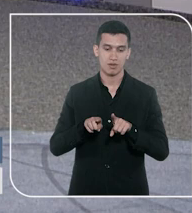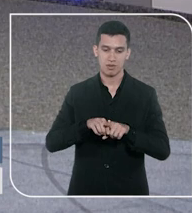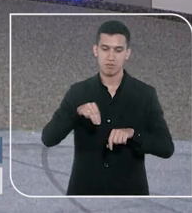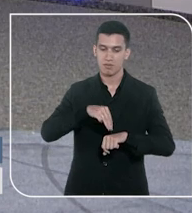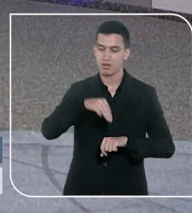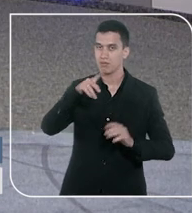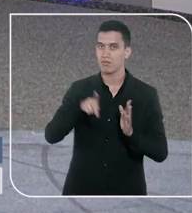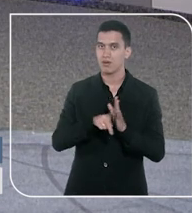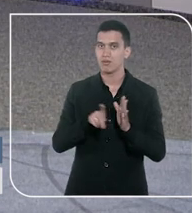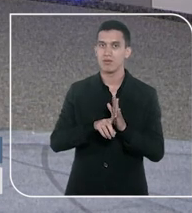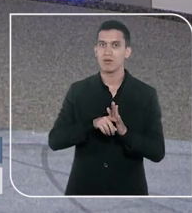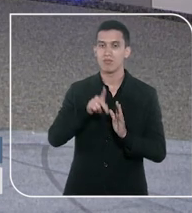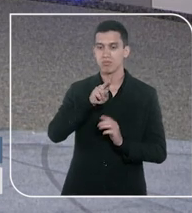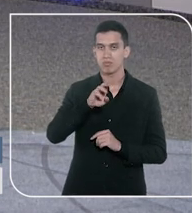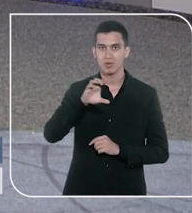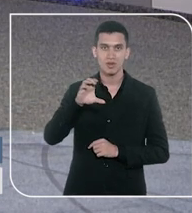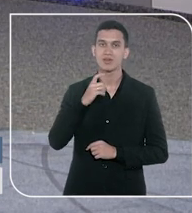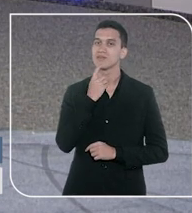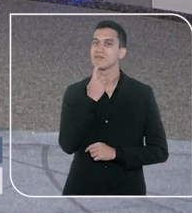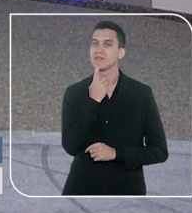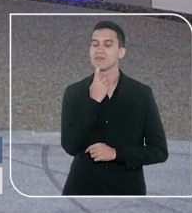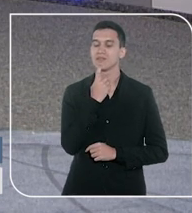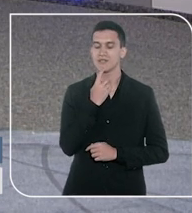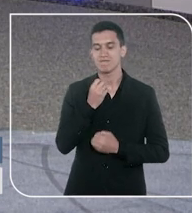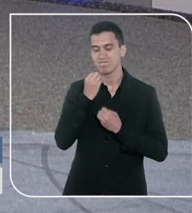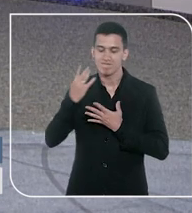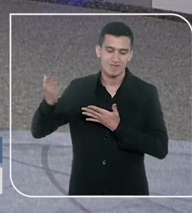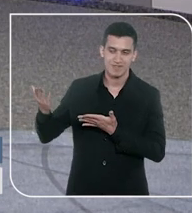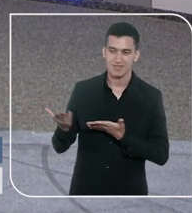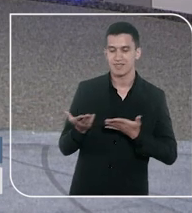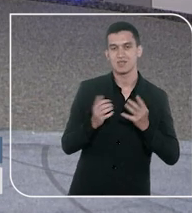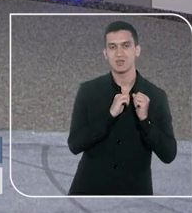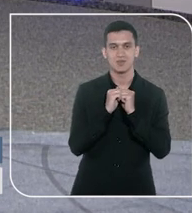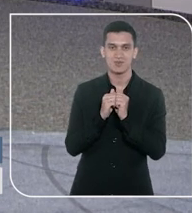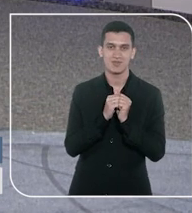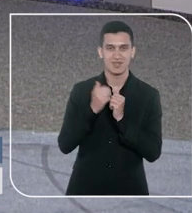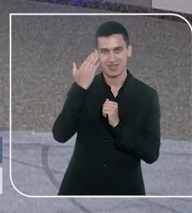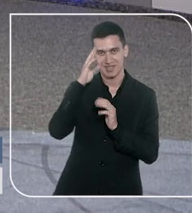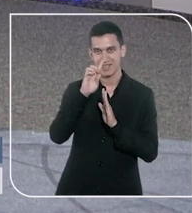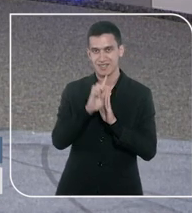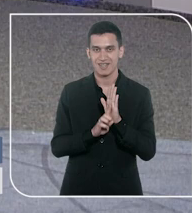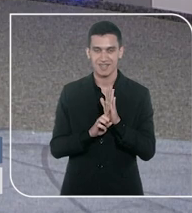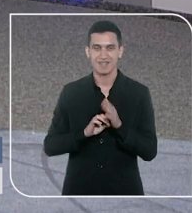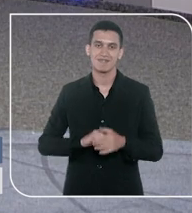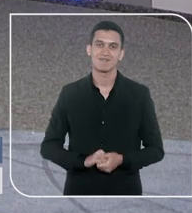de Campinas. Muito bem-vindo aqui ao Entender Direito de hoje, doutor Maurício.